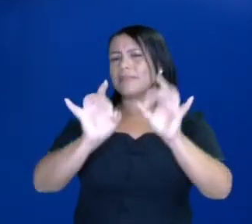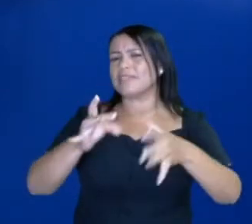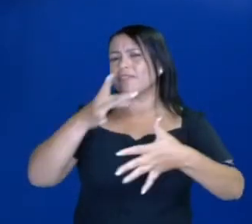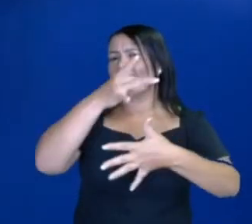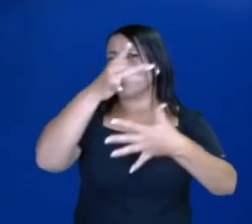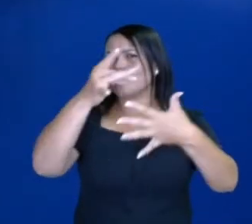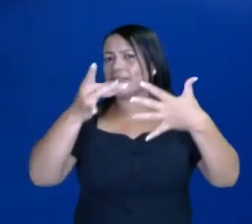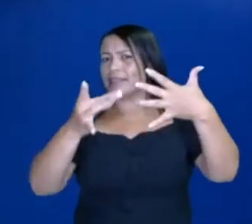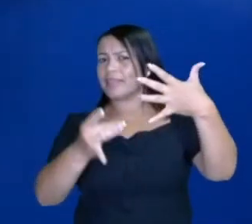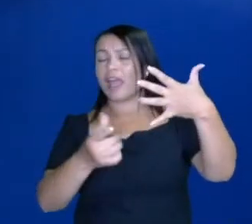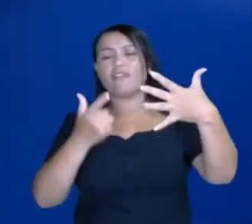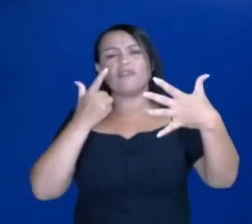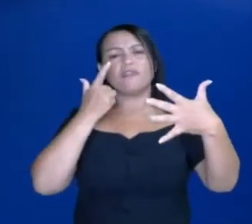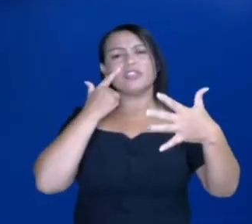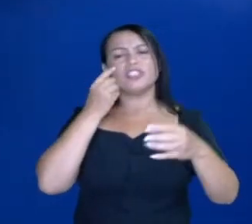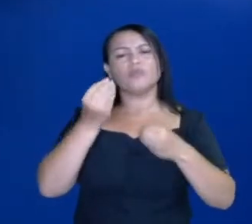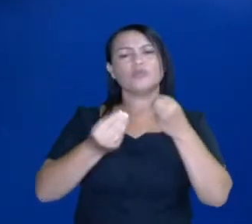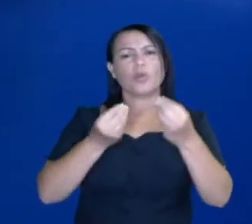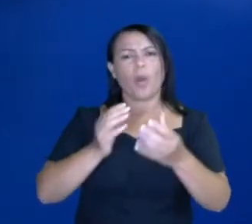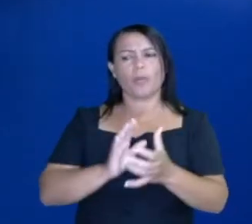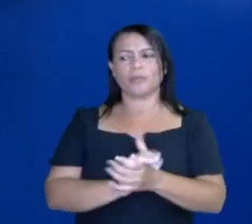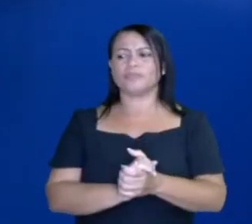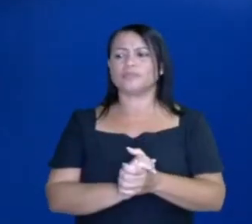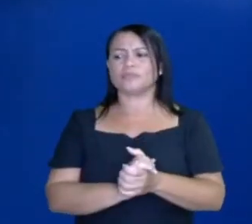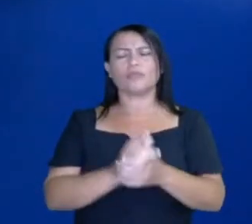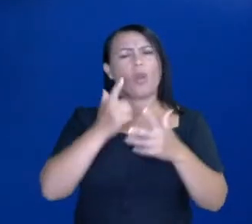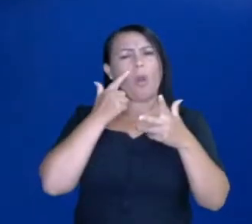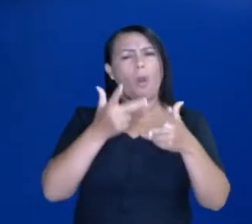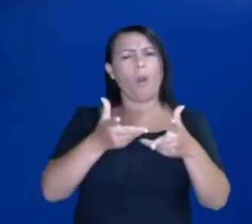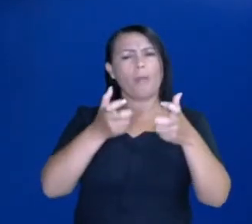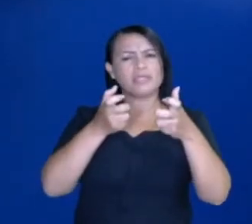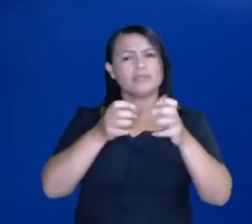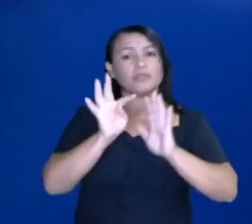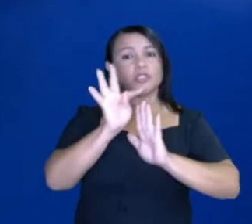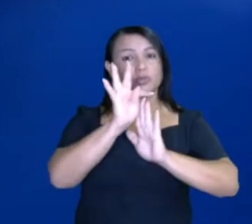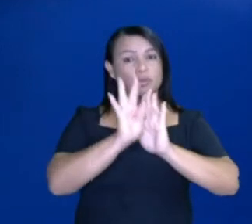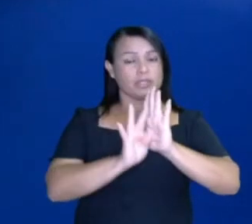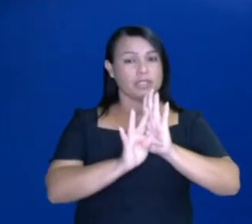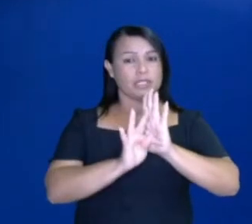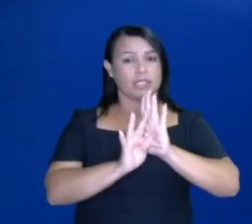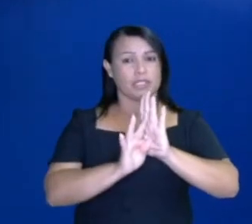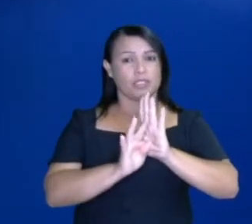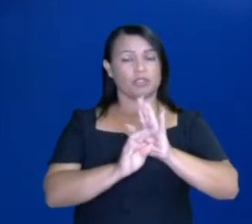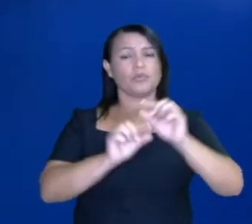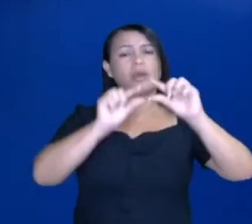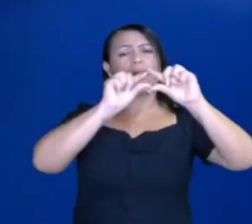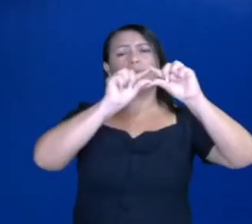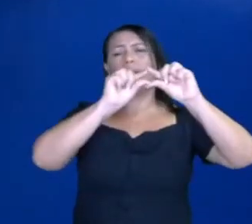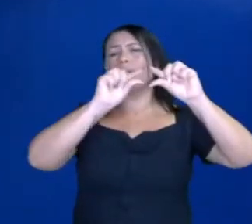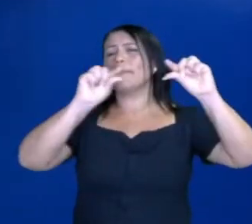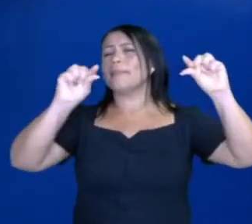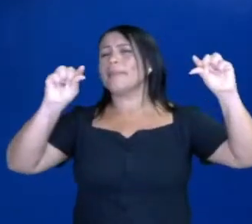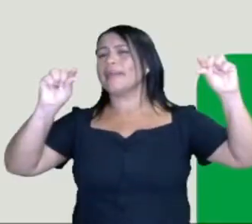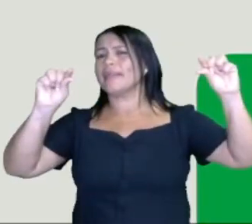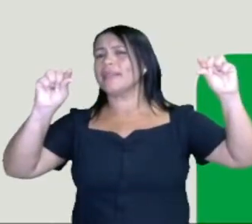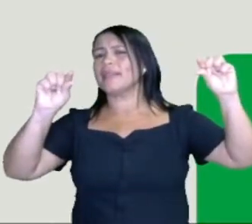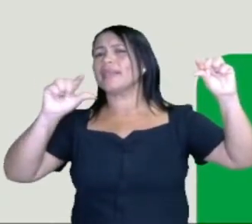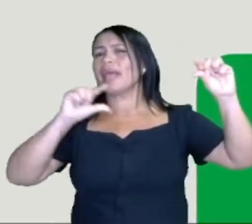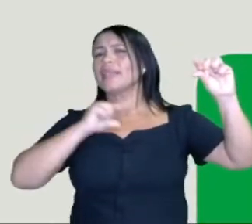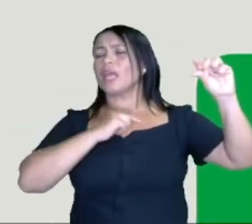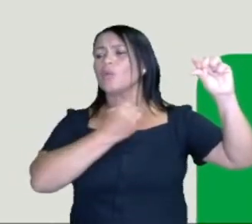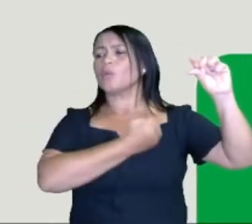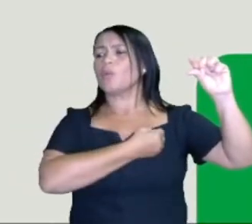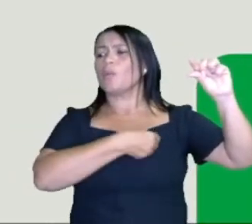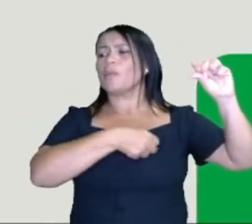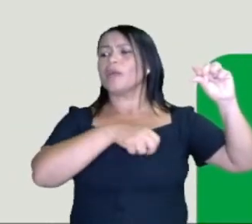detalhada. Vejamos, observamos que aí no texto, na primeira linha, temos o número